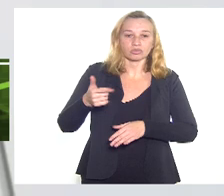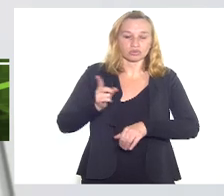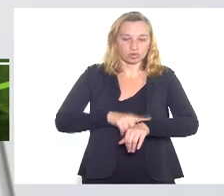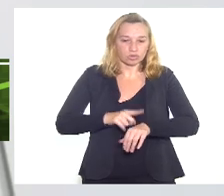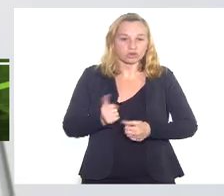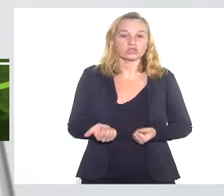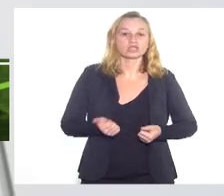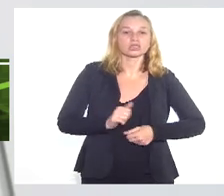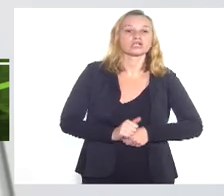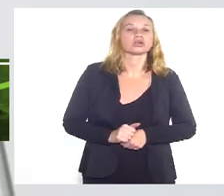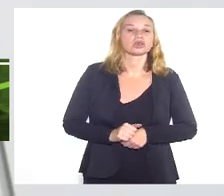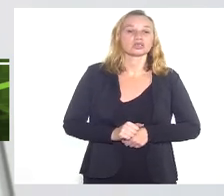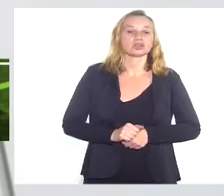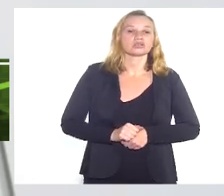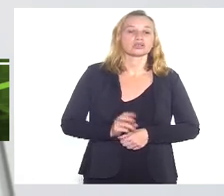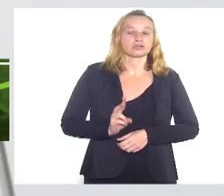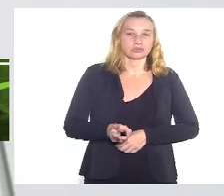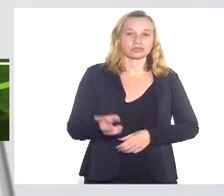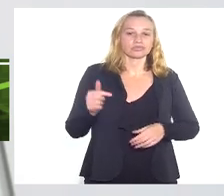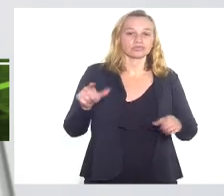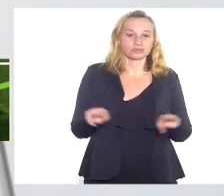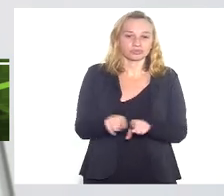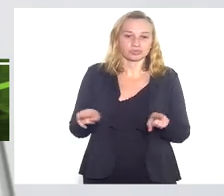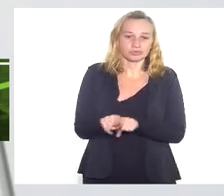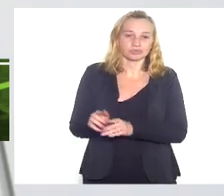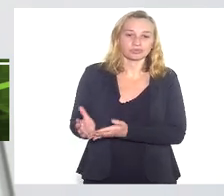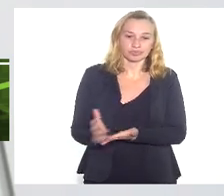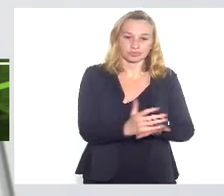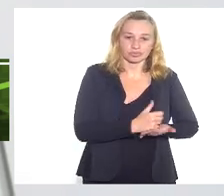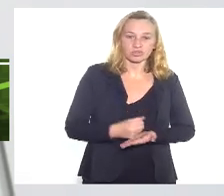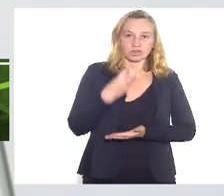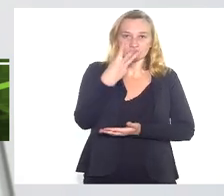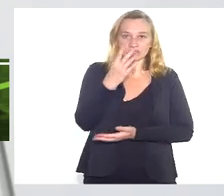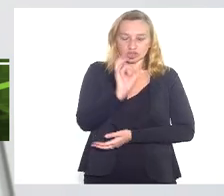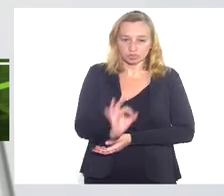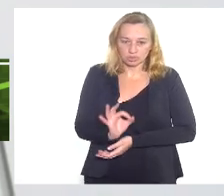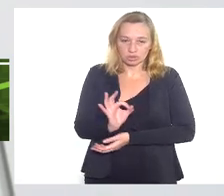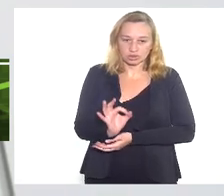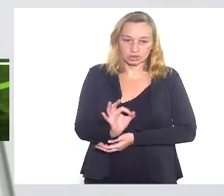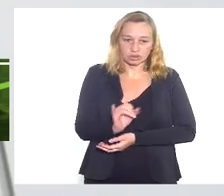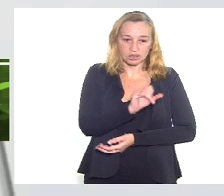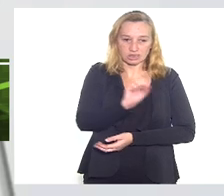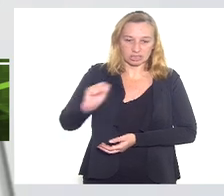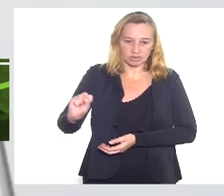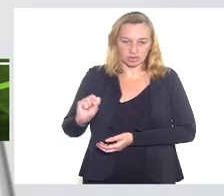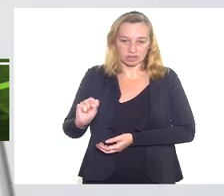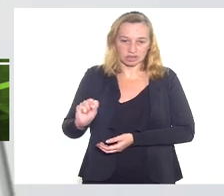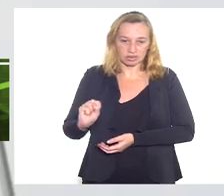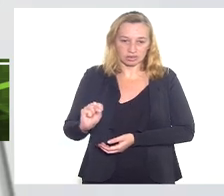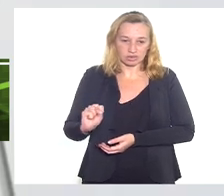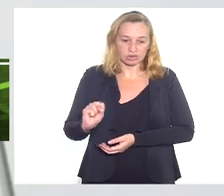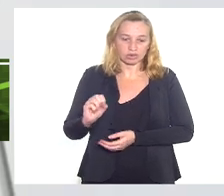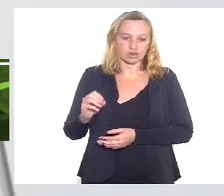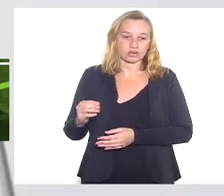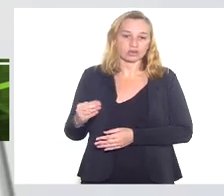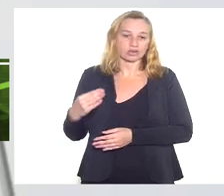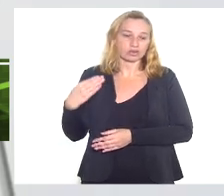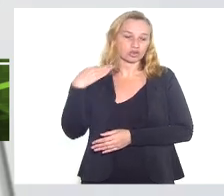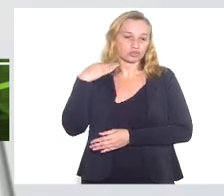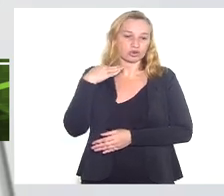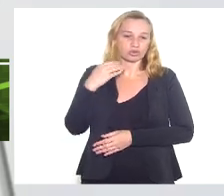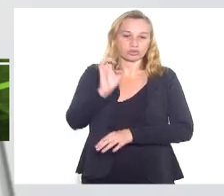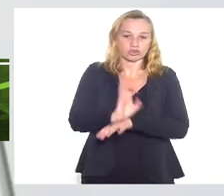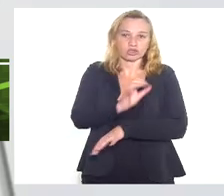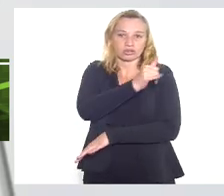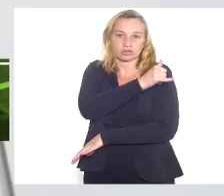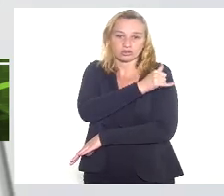uma nacionalização permanente que também recolhemos 3% de ICMS aos cofres do Estado do Rio